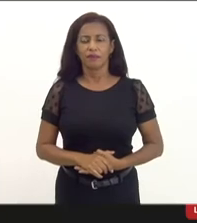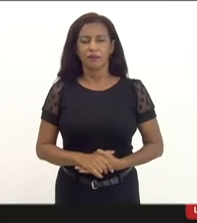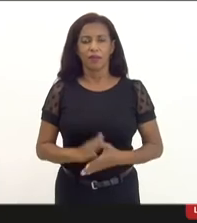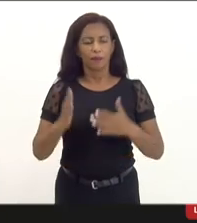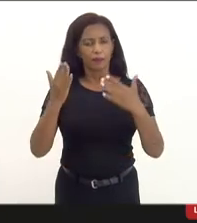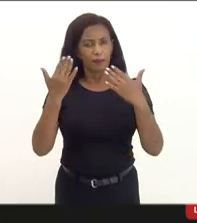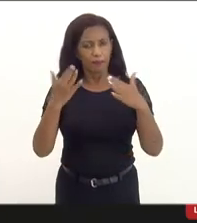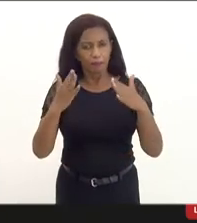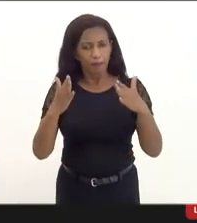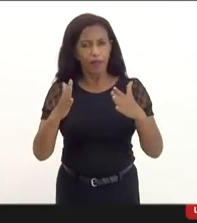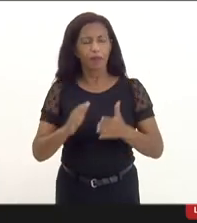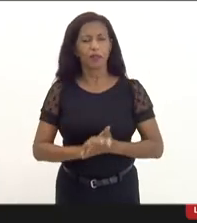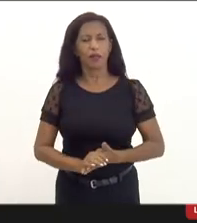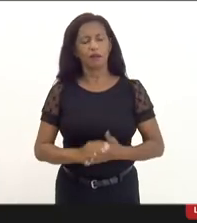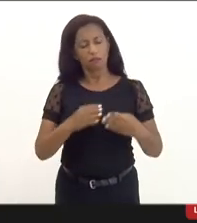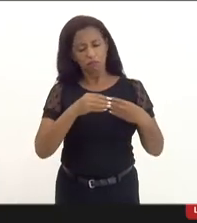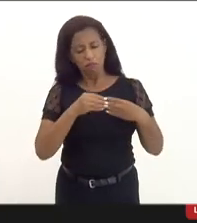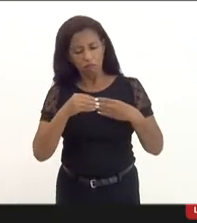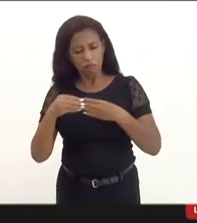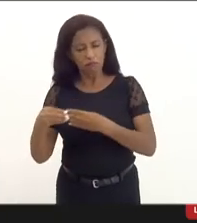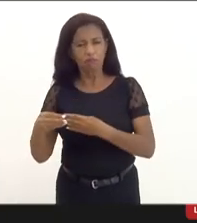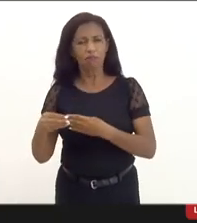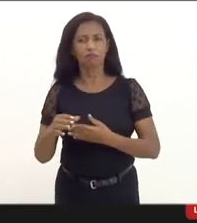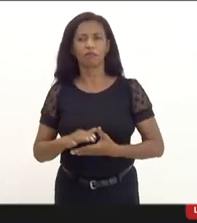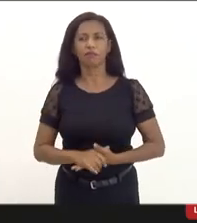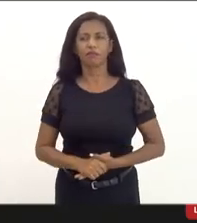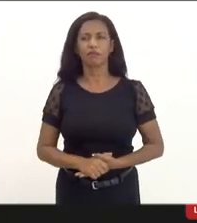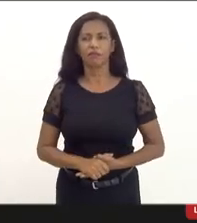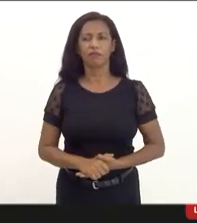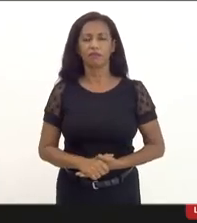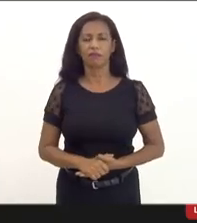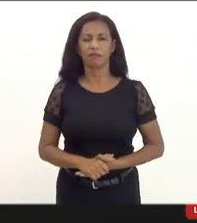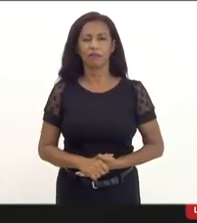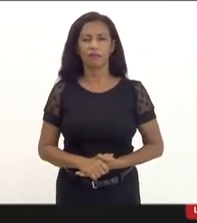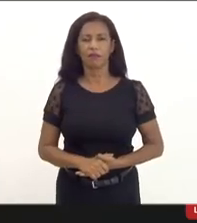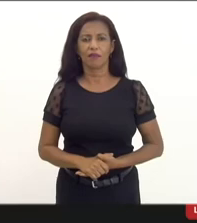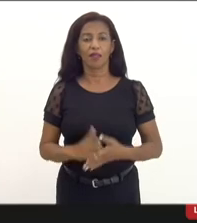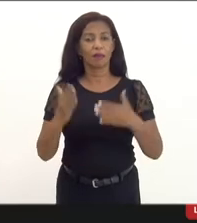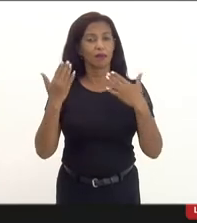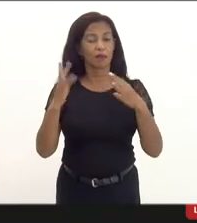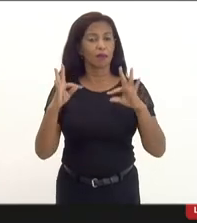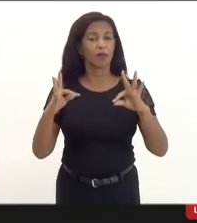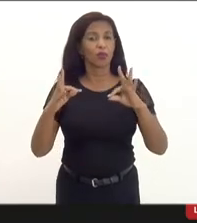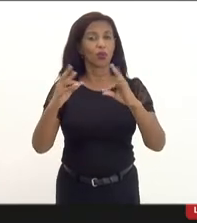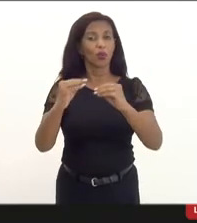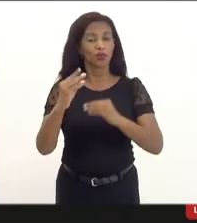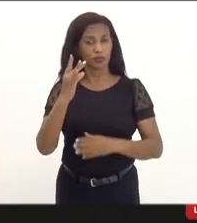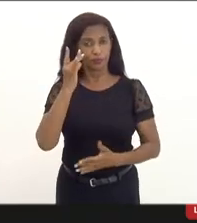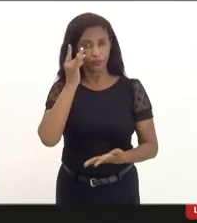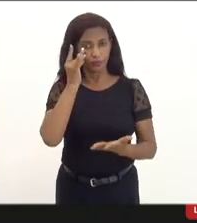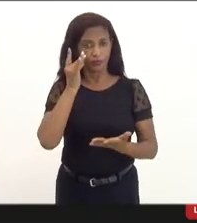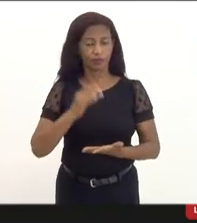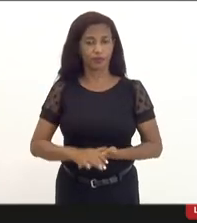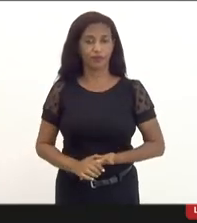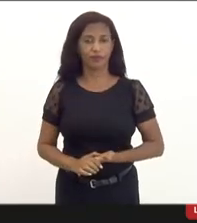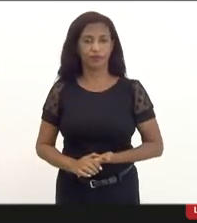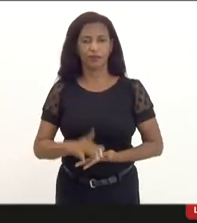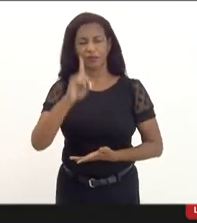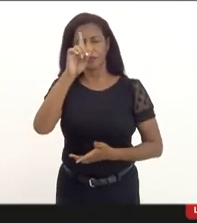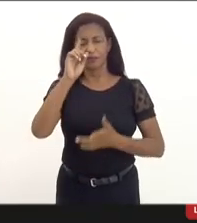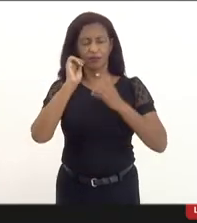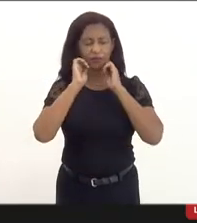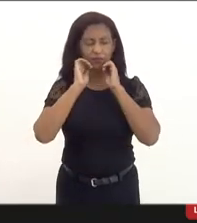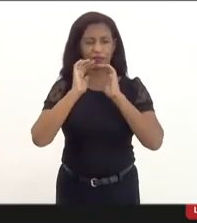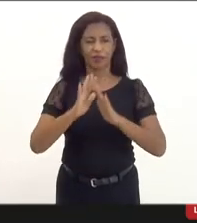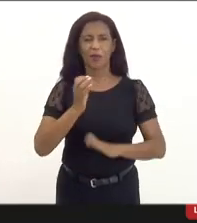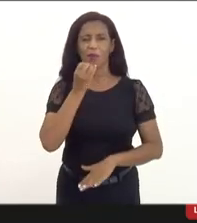parabenizar pela belíssima condução tá e analisar todos os presentes fique com Deus